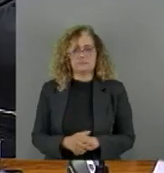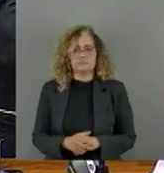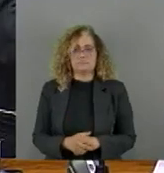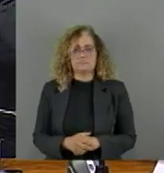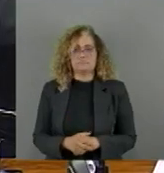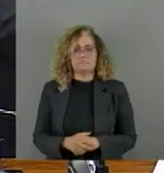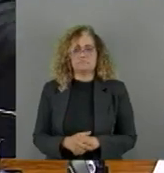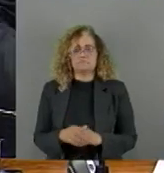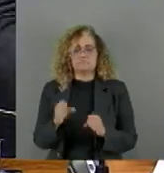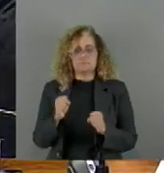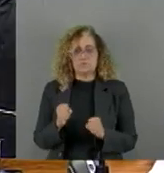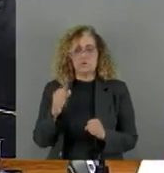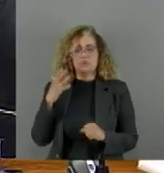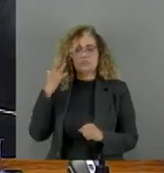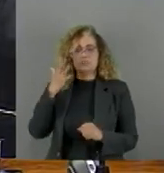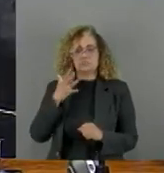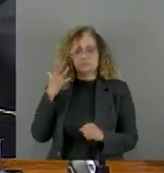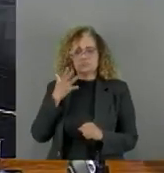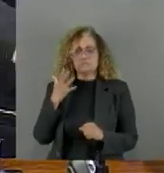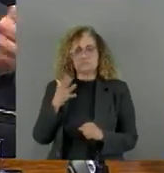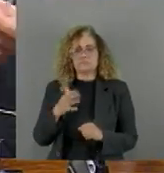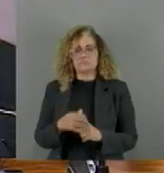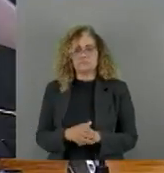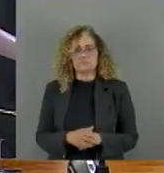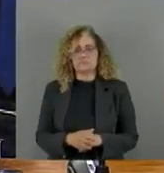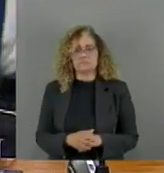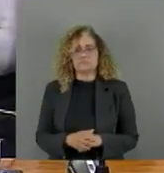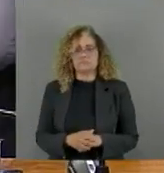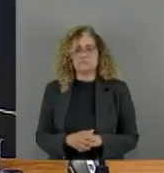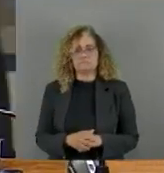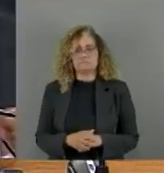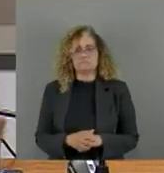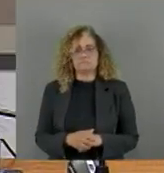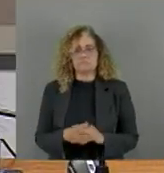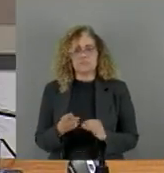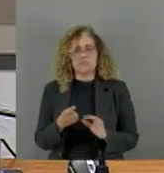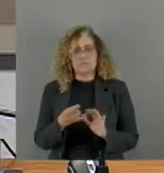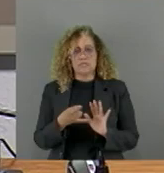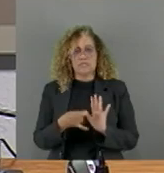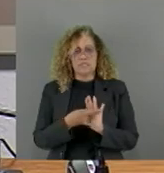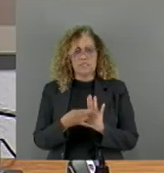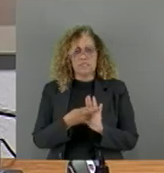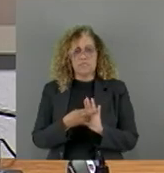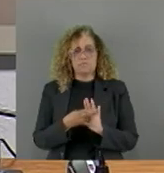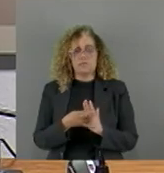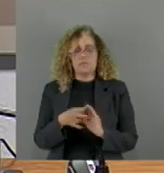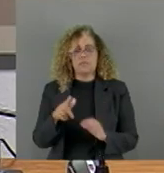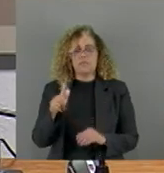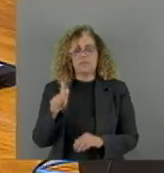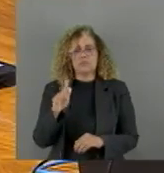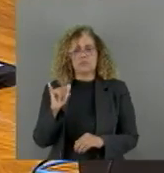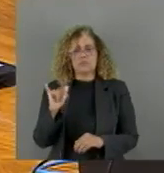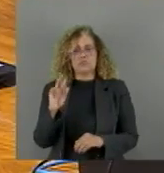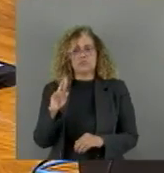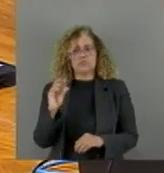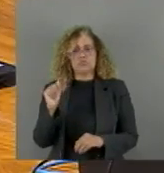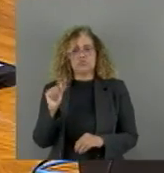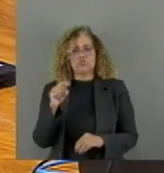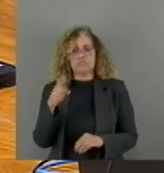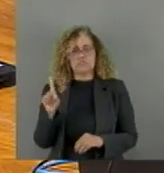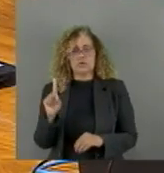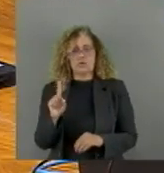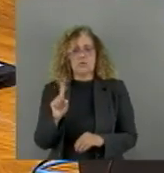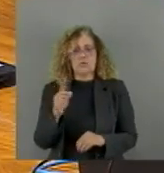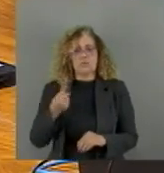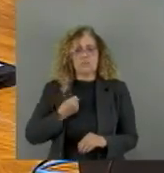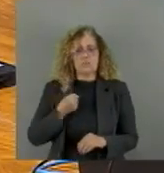Excelência, com a palavra para o requerimento do senador Girão. É o item 10,